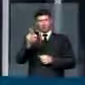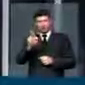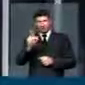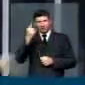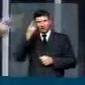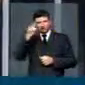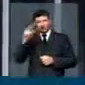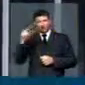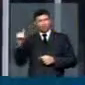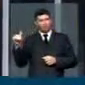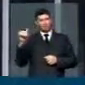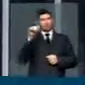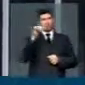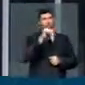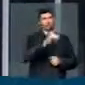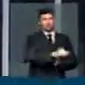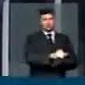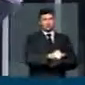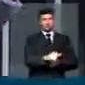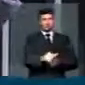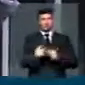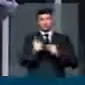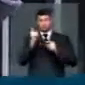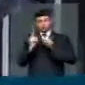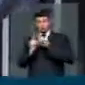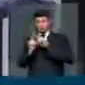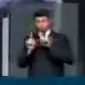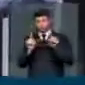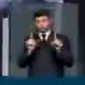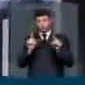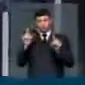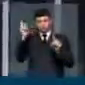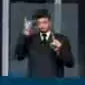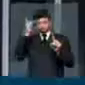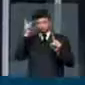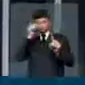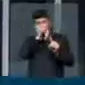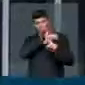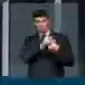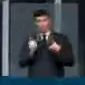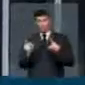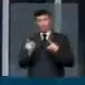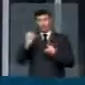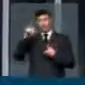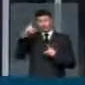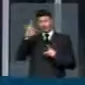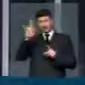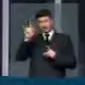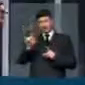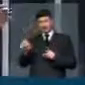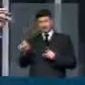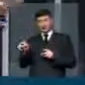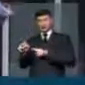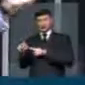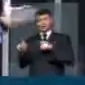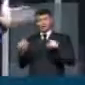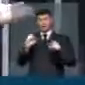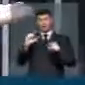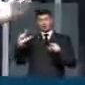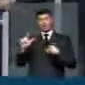passagem aérea, só para fazer um trecho. Você sai, senhor presidente, lá de Imperatriz para São Luís, o normal